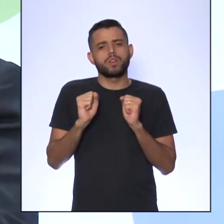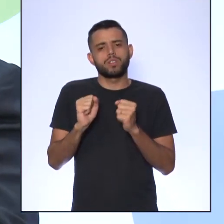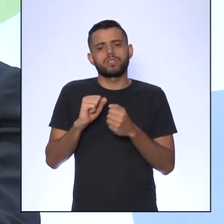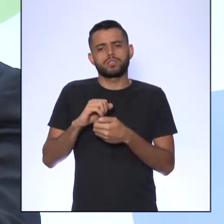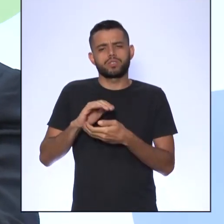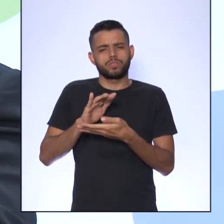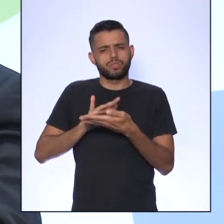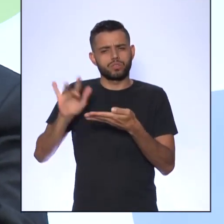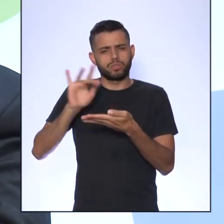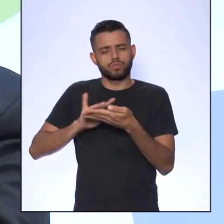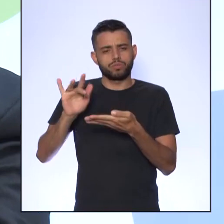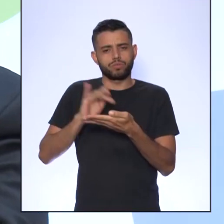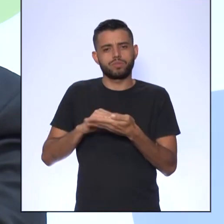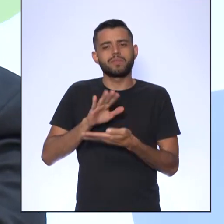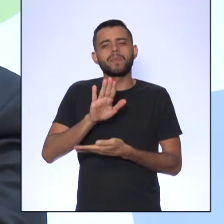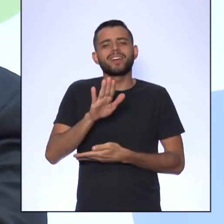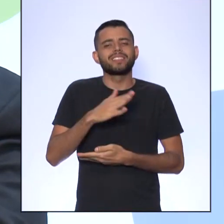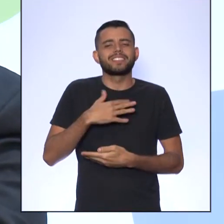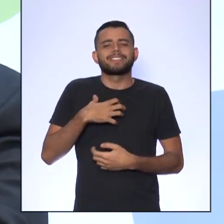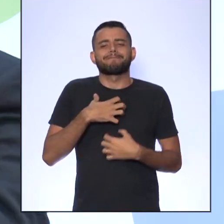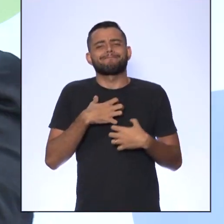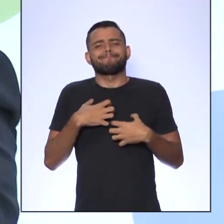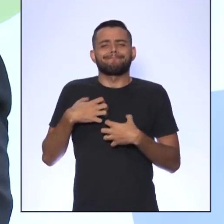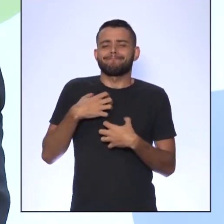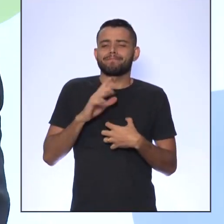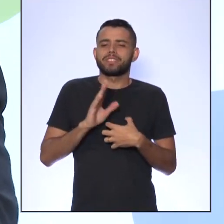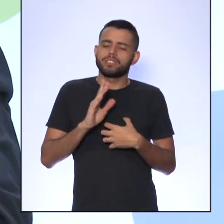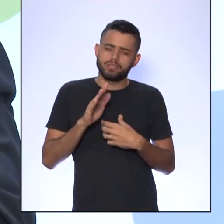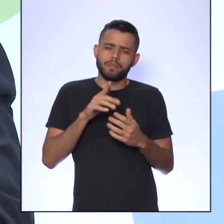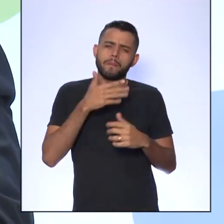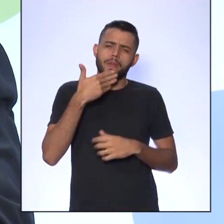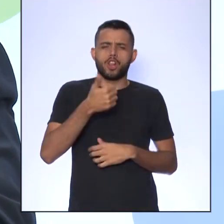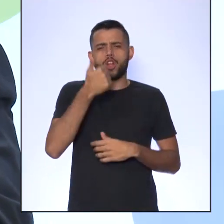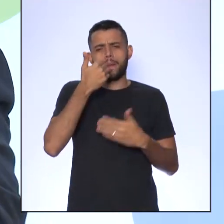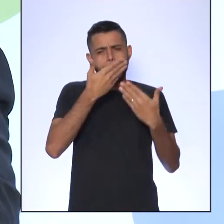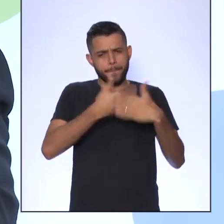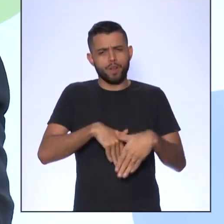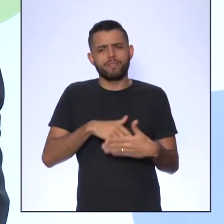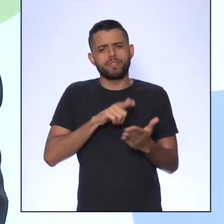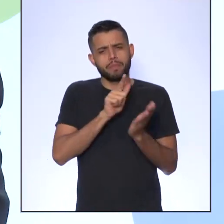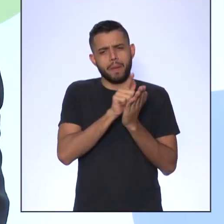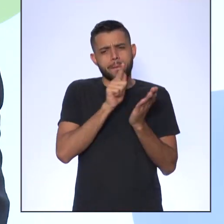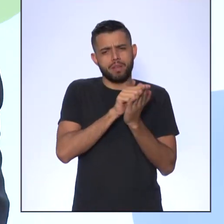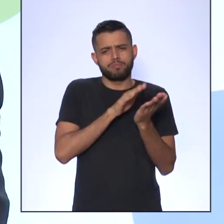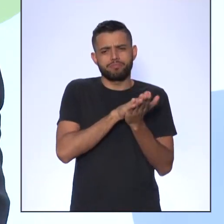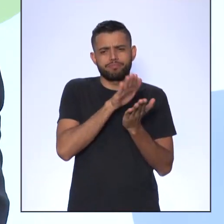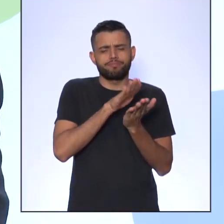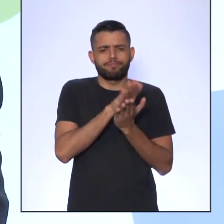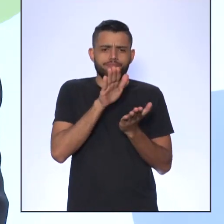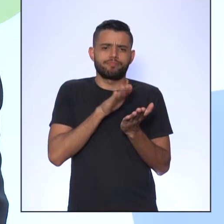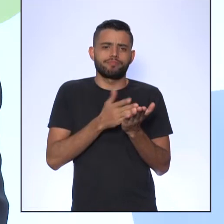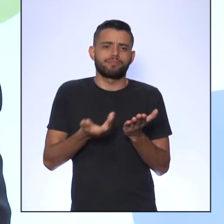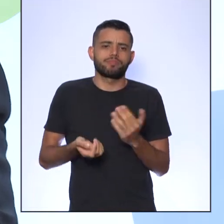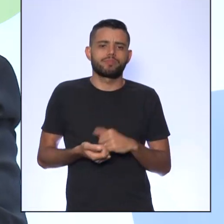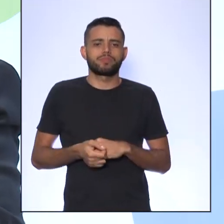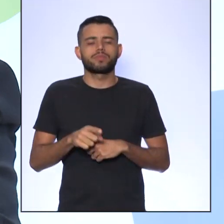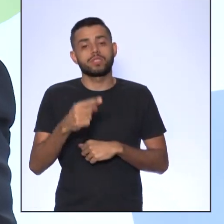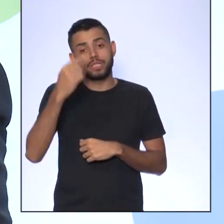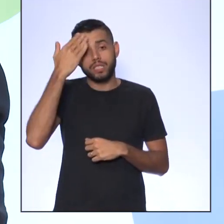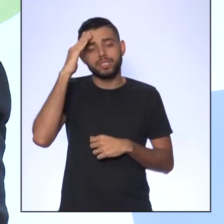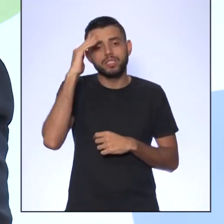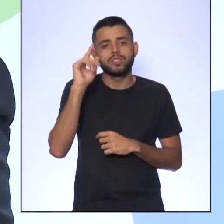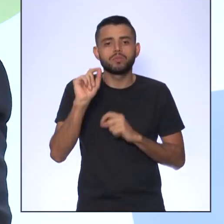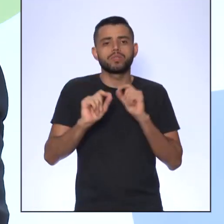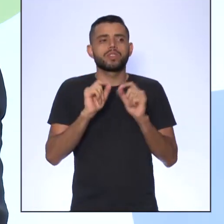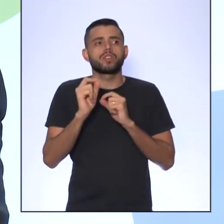Mas se você não está tão confortável com isso, é melhor correr para o impresso. Eu, pelo menos, entendo assim. O que você acha, o que você tem a dizer? Porque